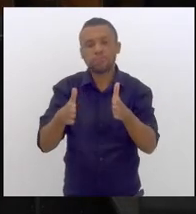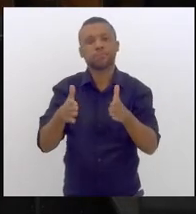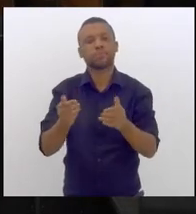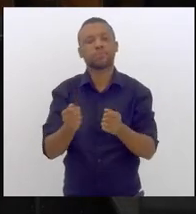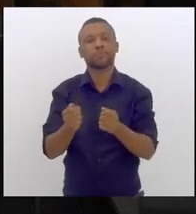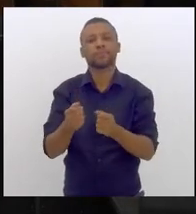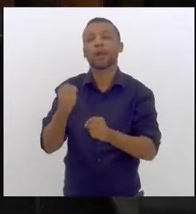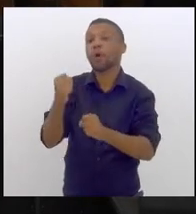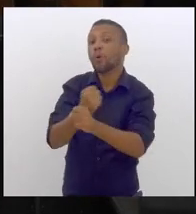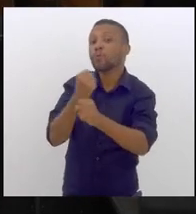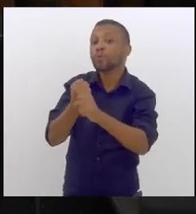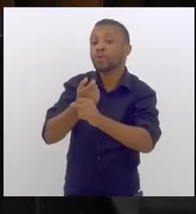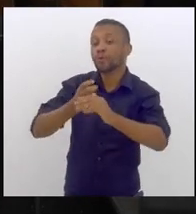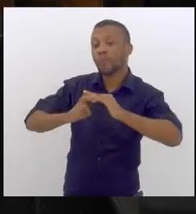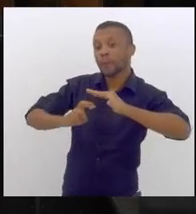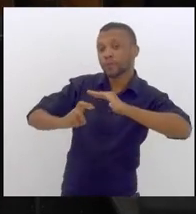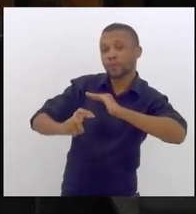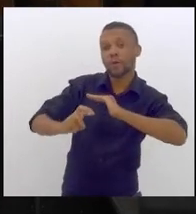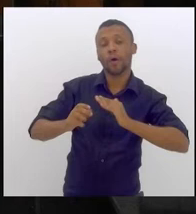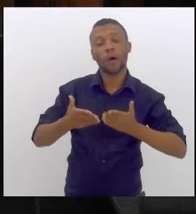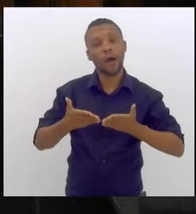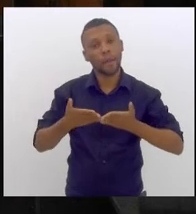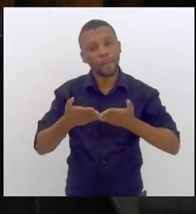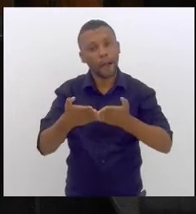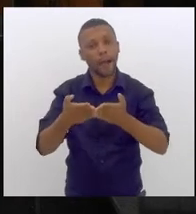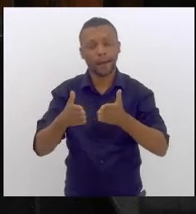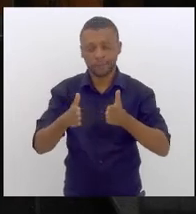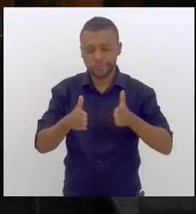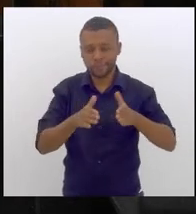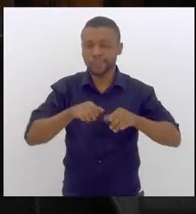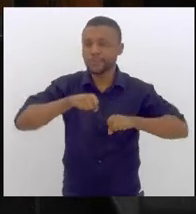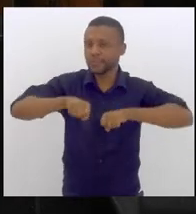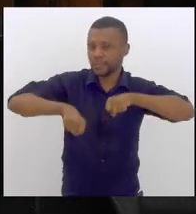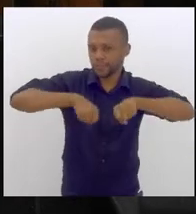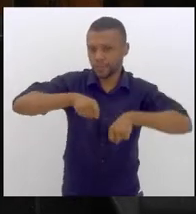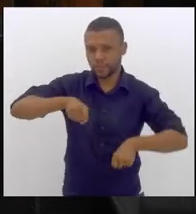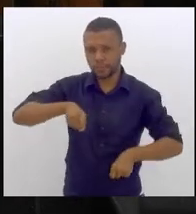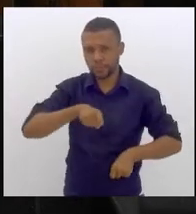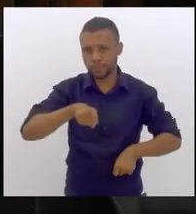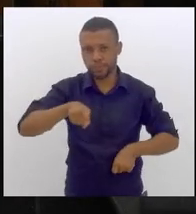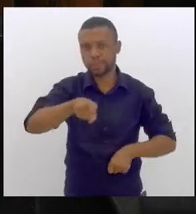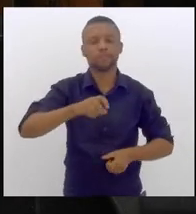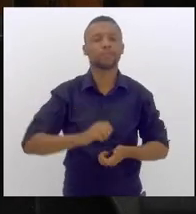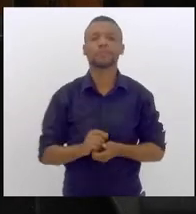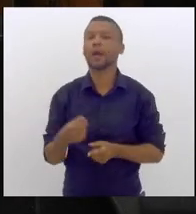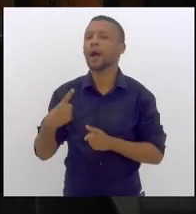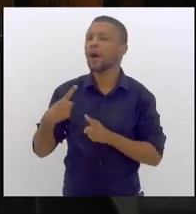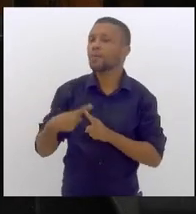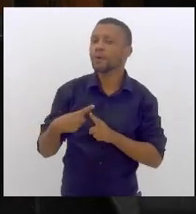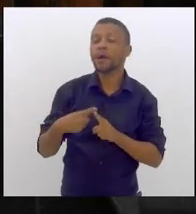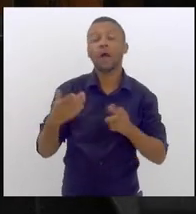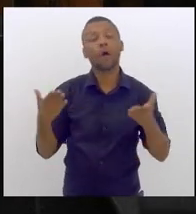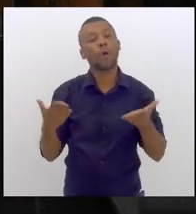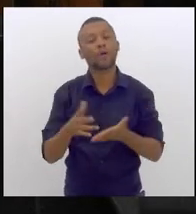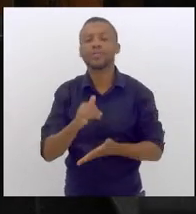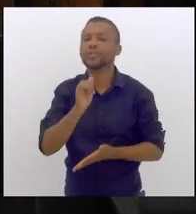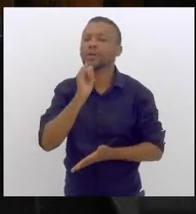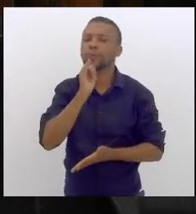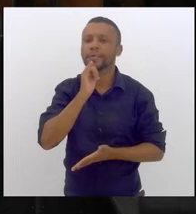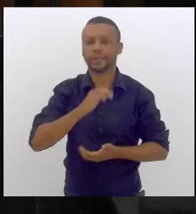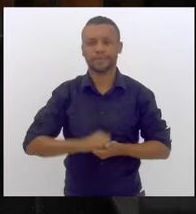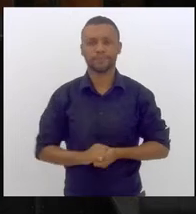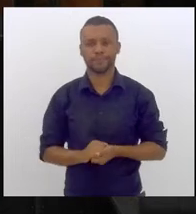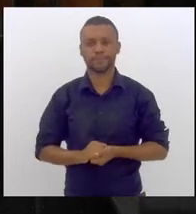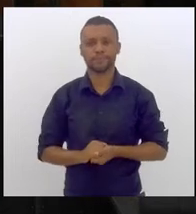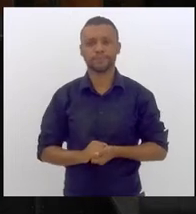metrô, as barcas, as ciclovias. Porque, hoje em dia, por exemplo, eu